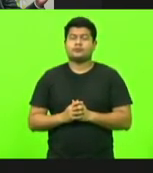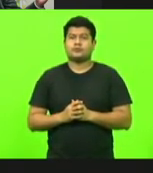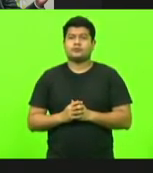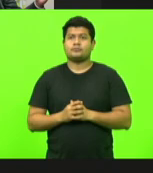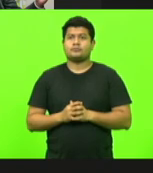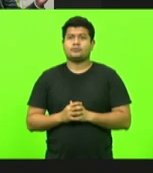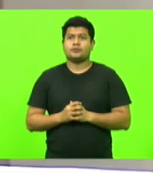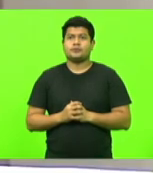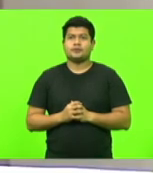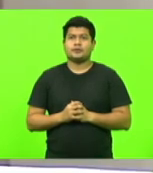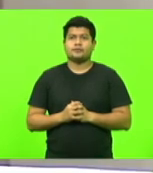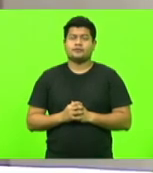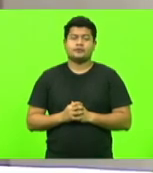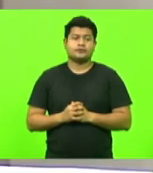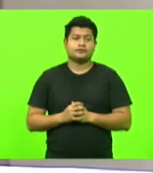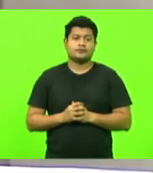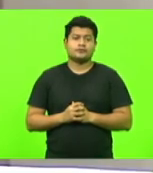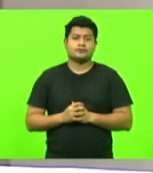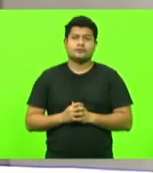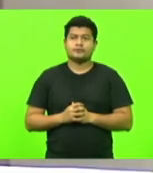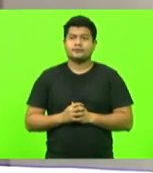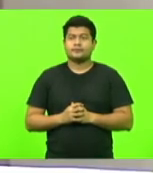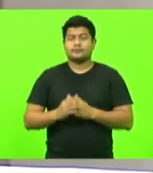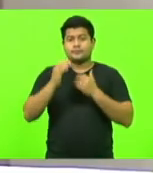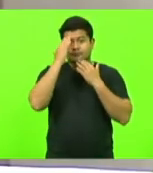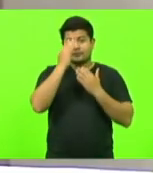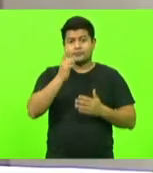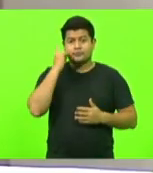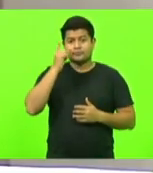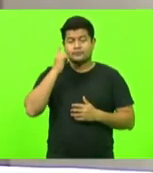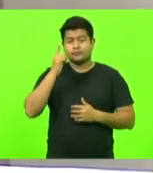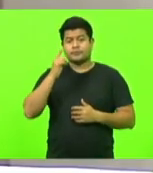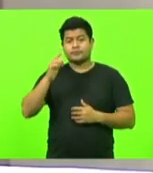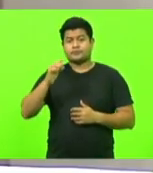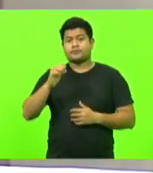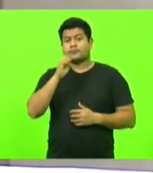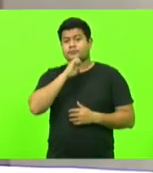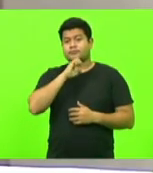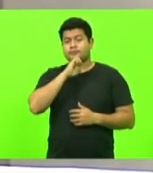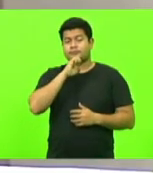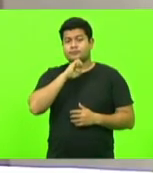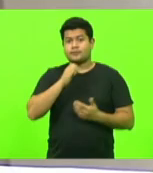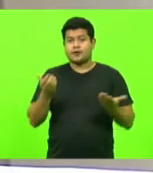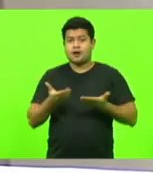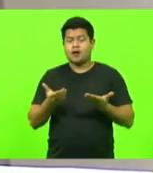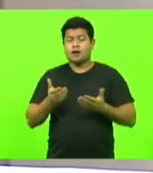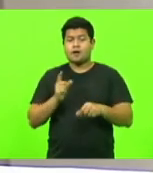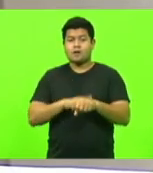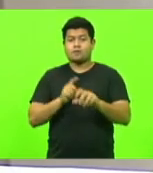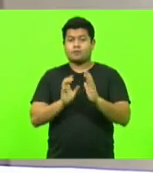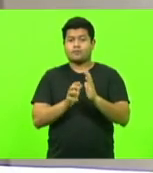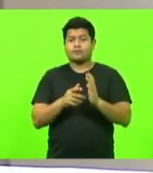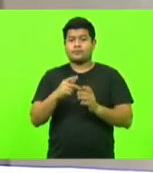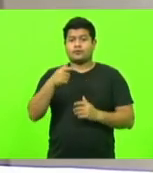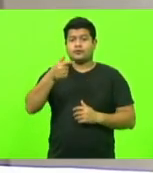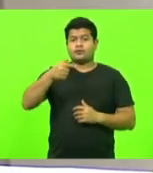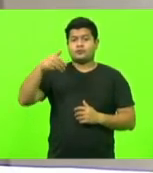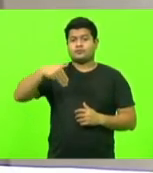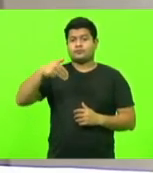Muito obrigado, deputado Felipe. Próximo partido, Partido Liberal, 7 minutos e 30